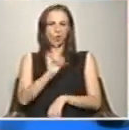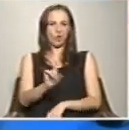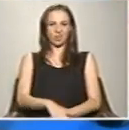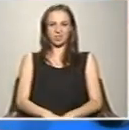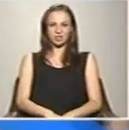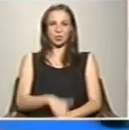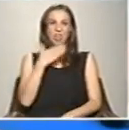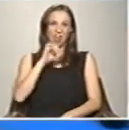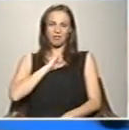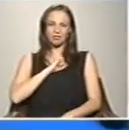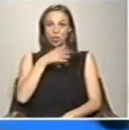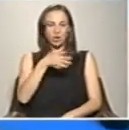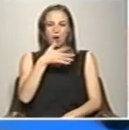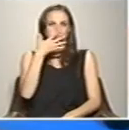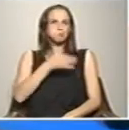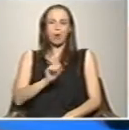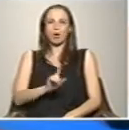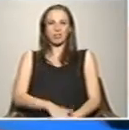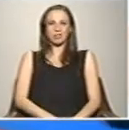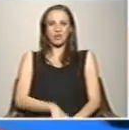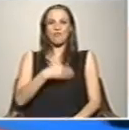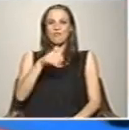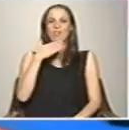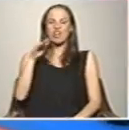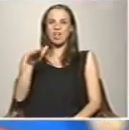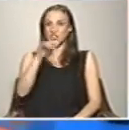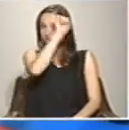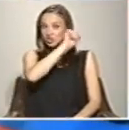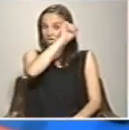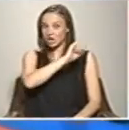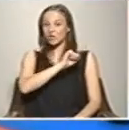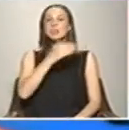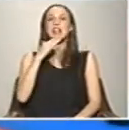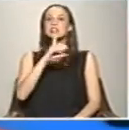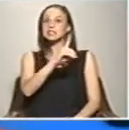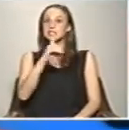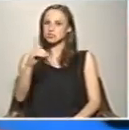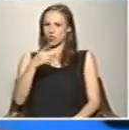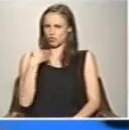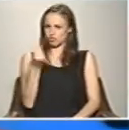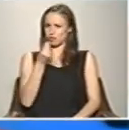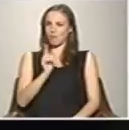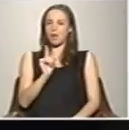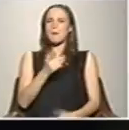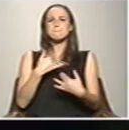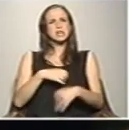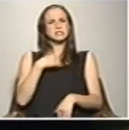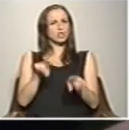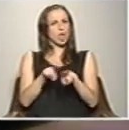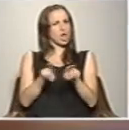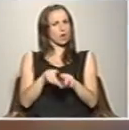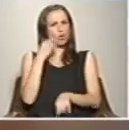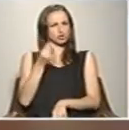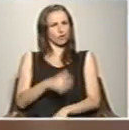na idade que eu tenho. Já vou fazer agora em janeiro, 66, não sou nenhum jovem, mas sinto-me como um jovem.